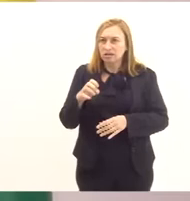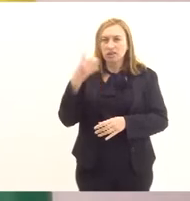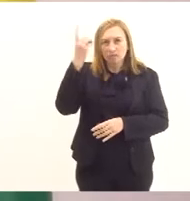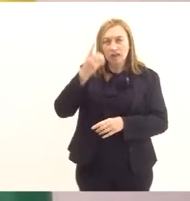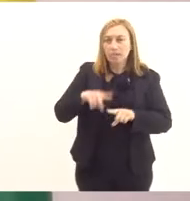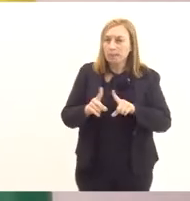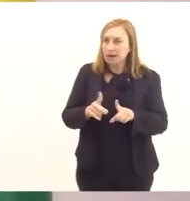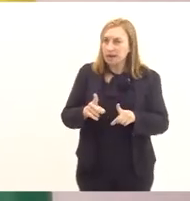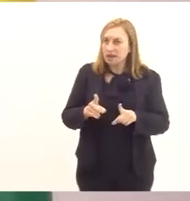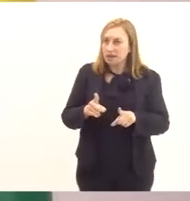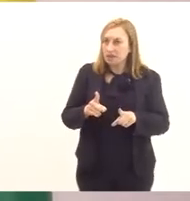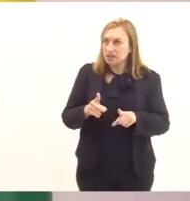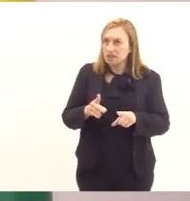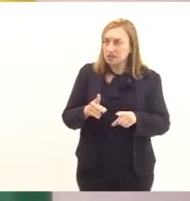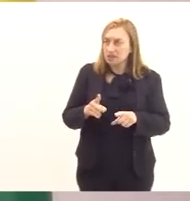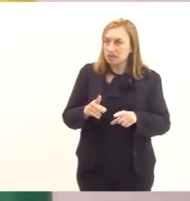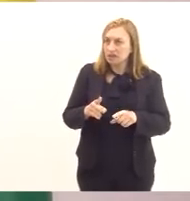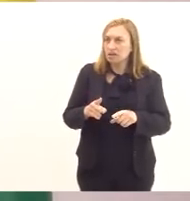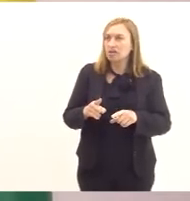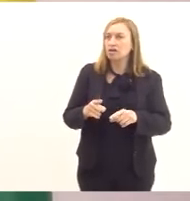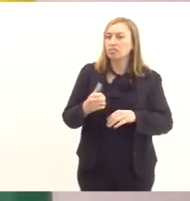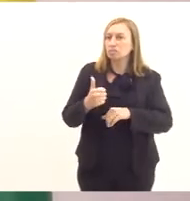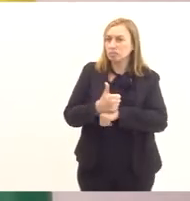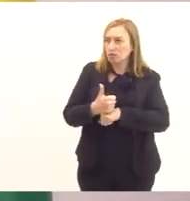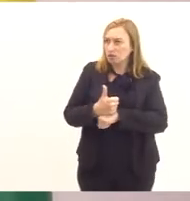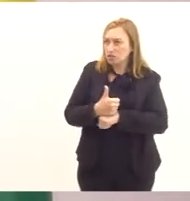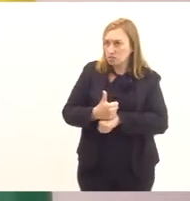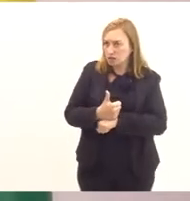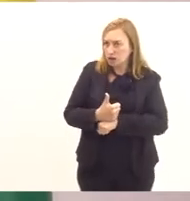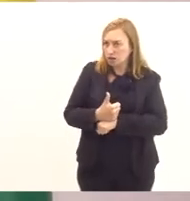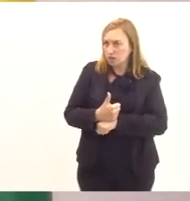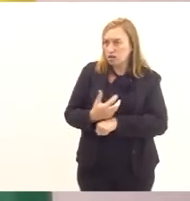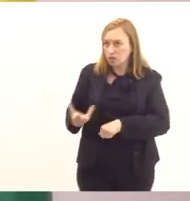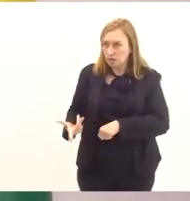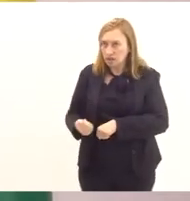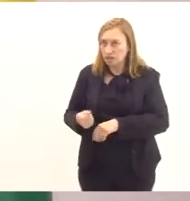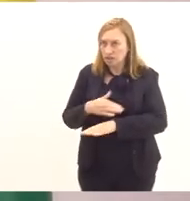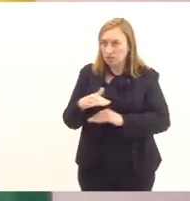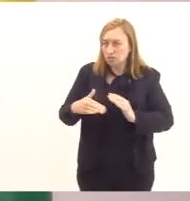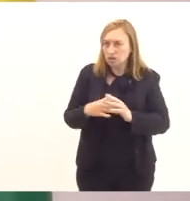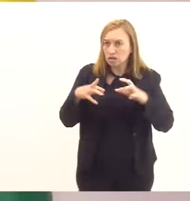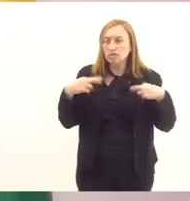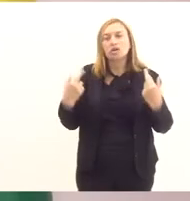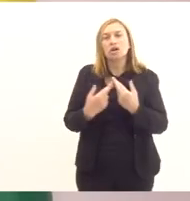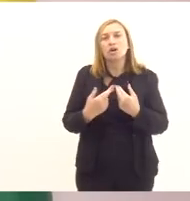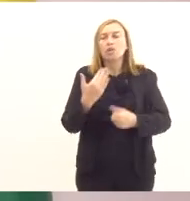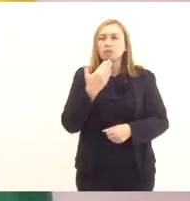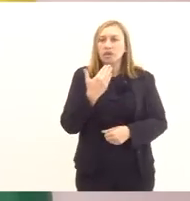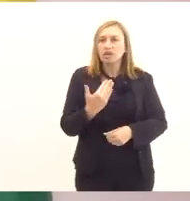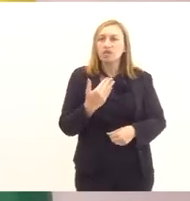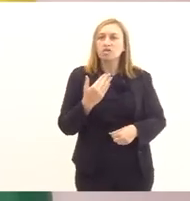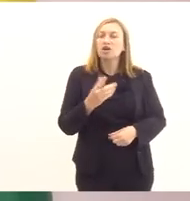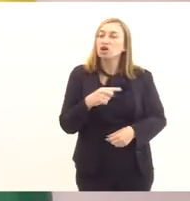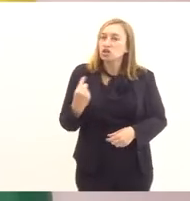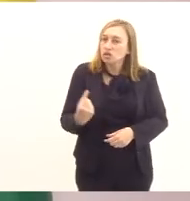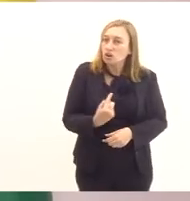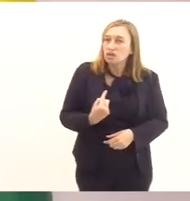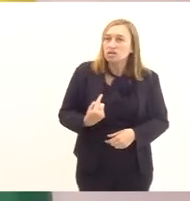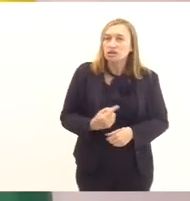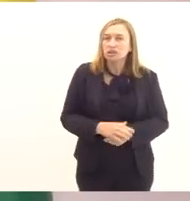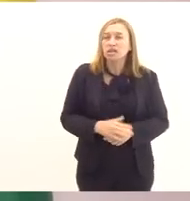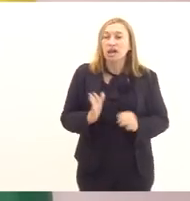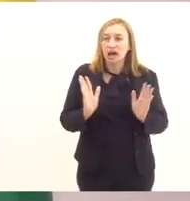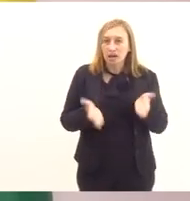acompanha em todas as audiências então a sugestão era que nós fizéssemos